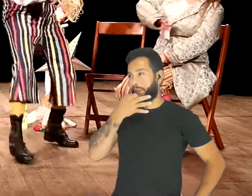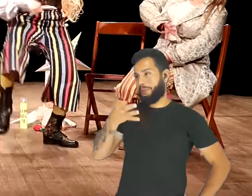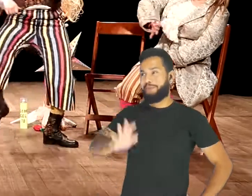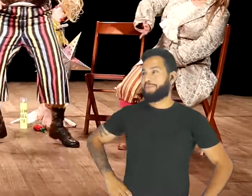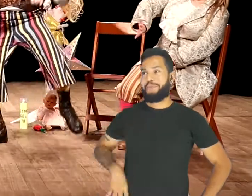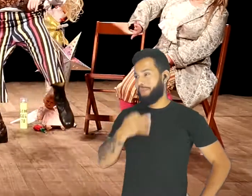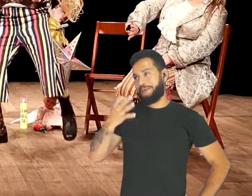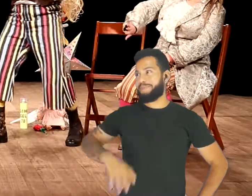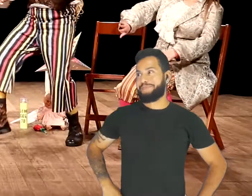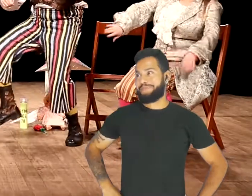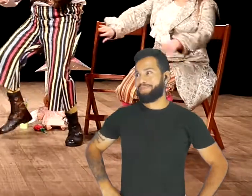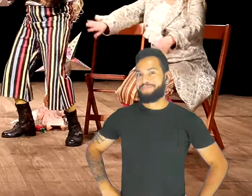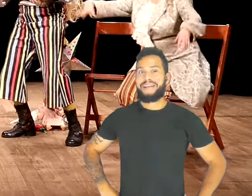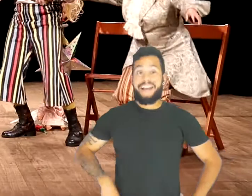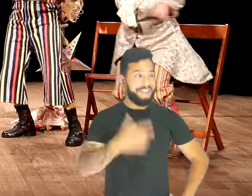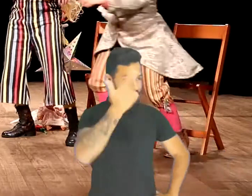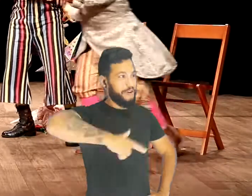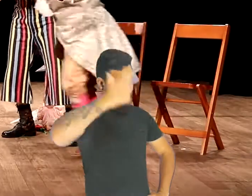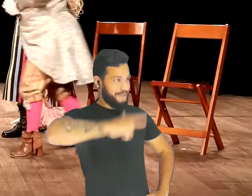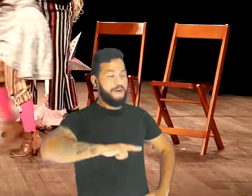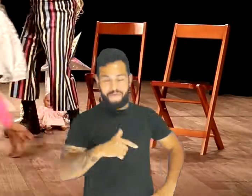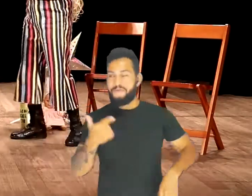Isso. Que coisa horrível isso, né? Que coisa horrível.